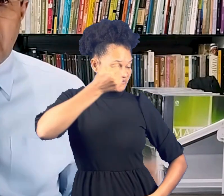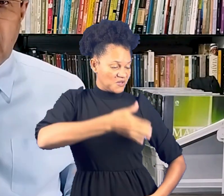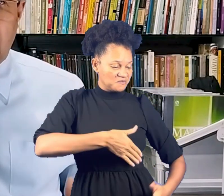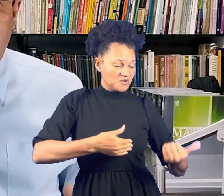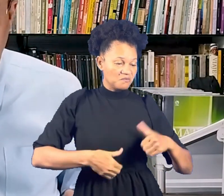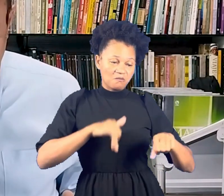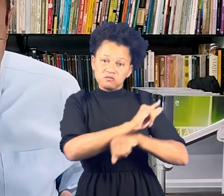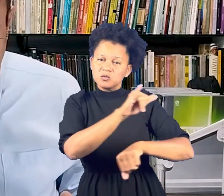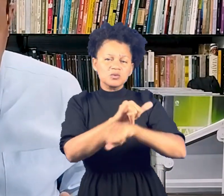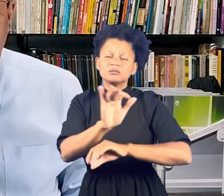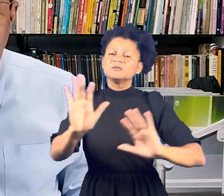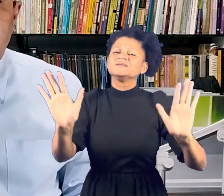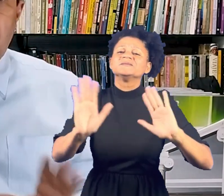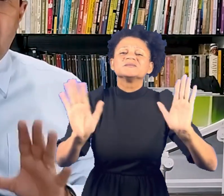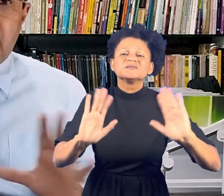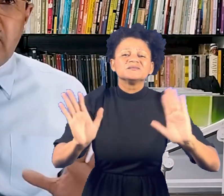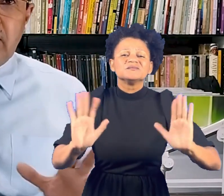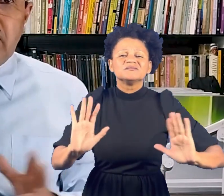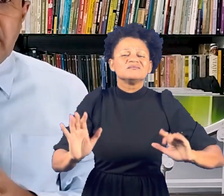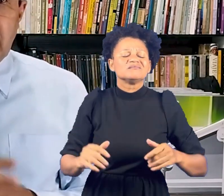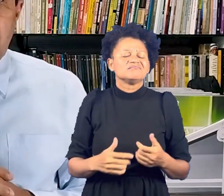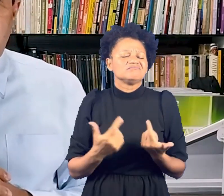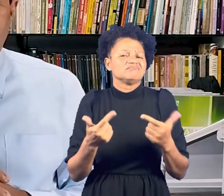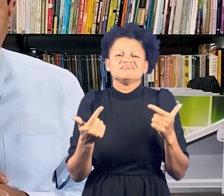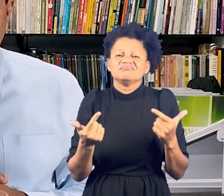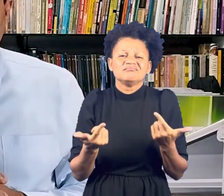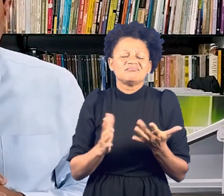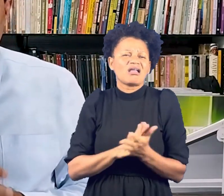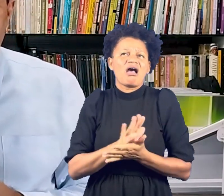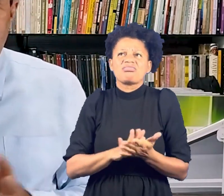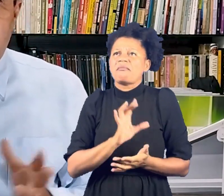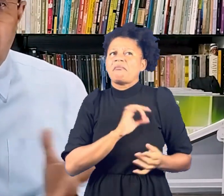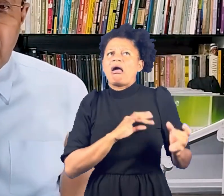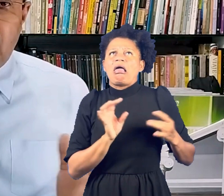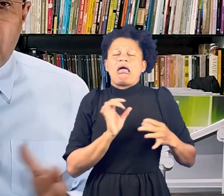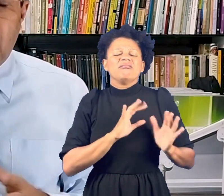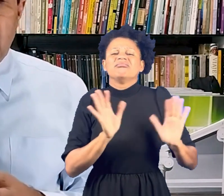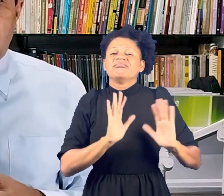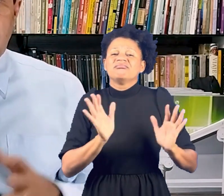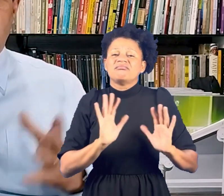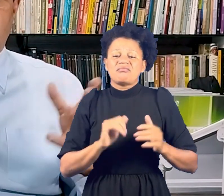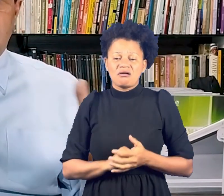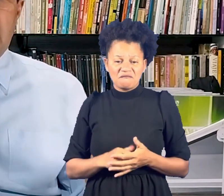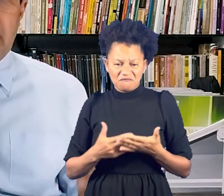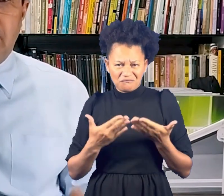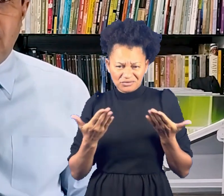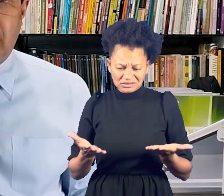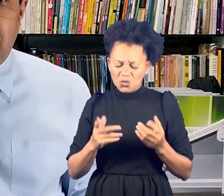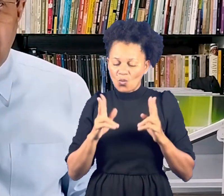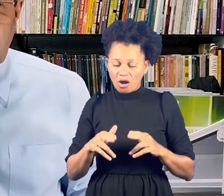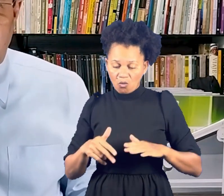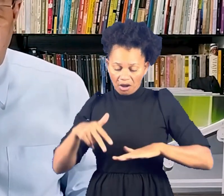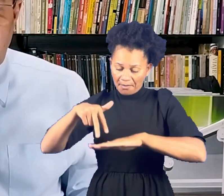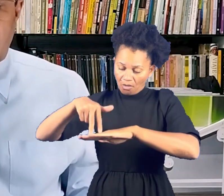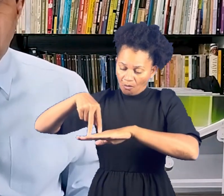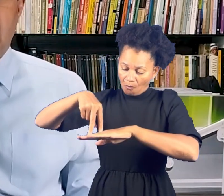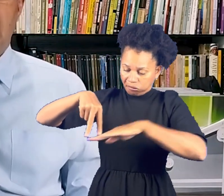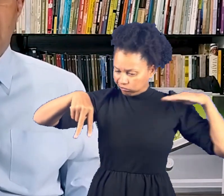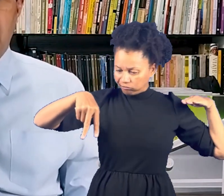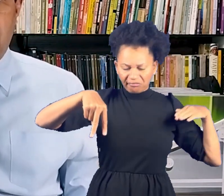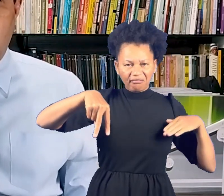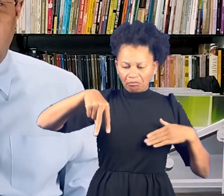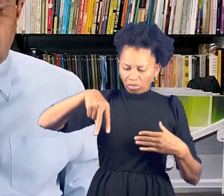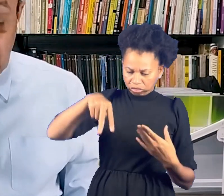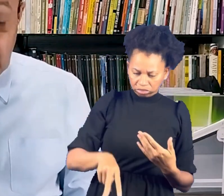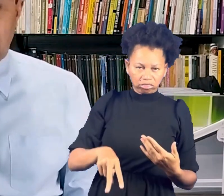as puxadas de tapete. Não tenha nenhum medo, porque você não está em cima do tapete, você